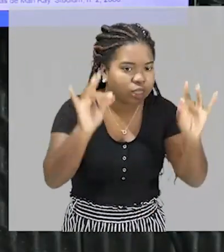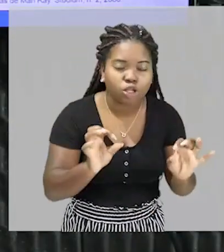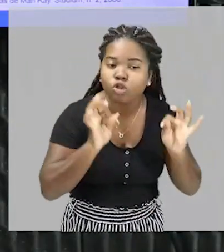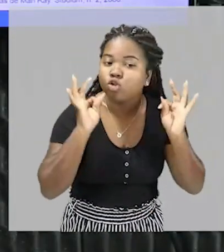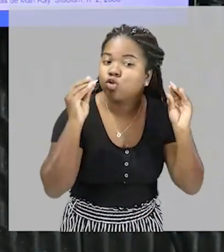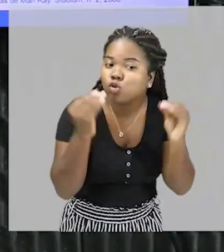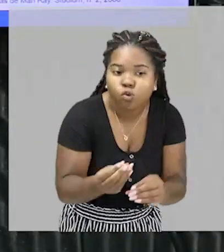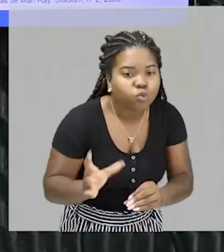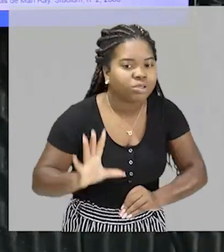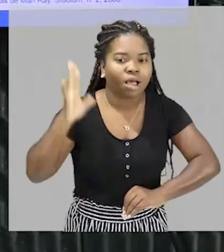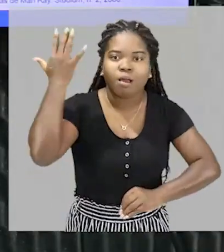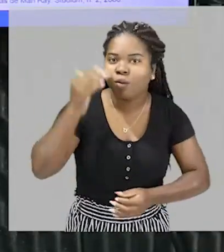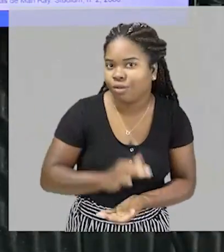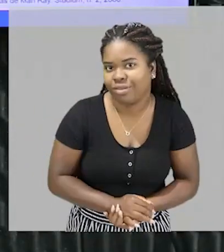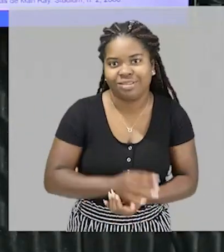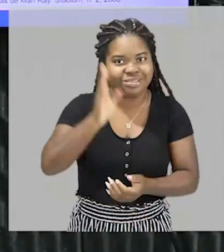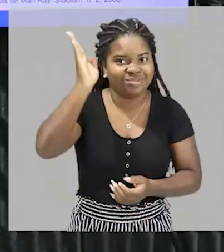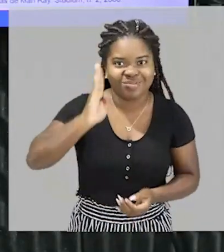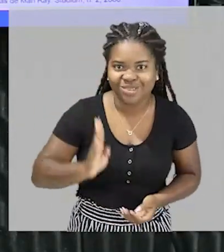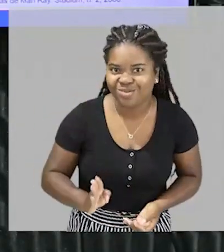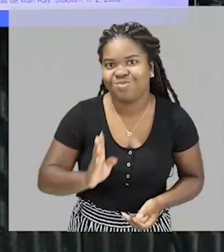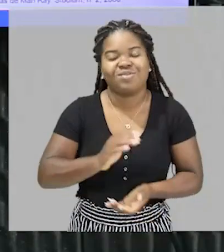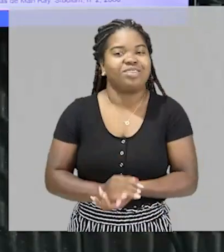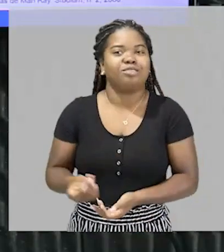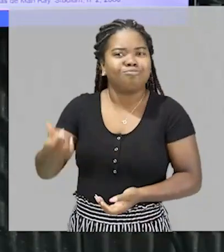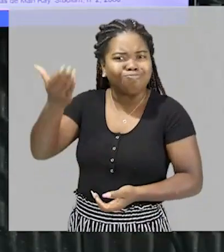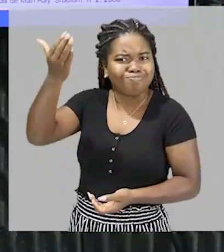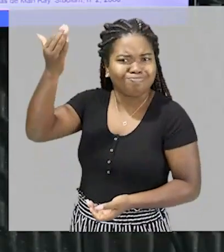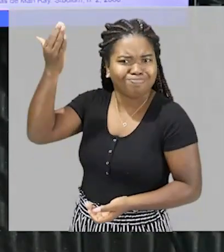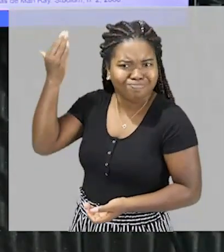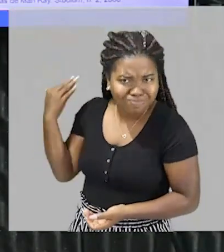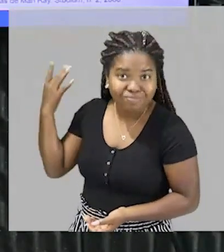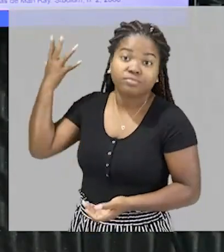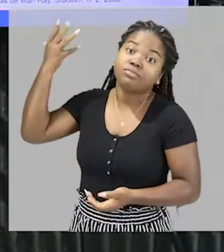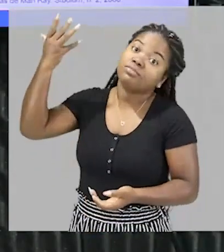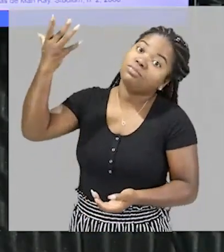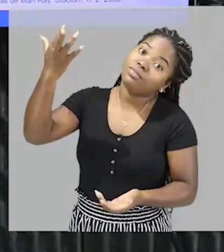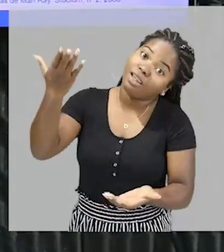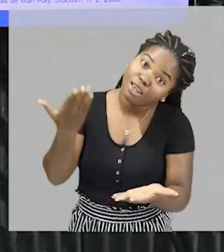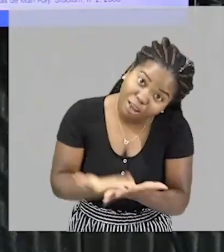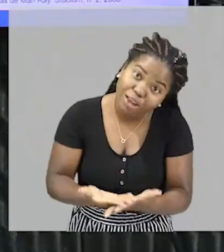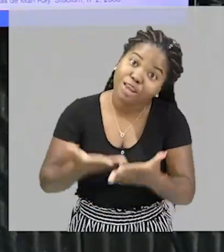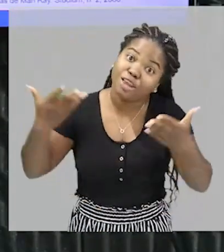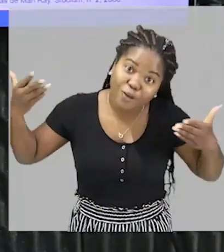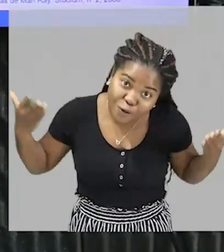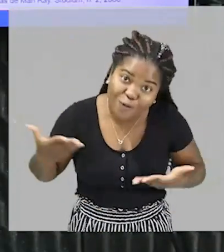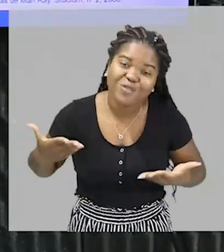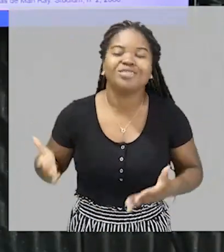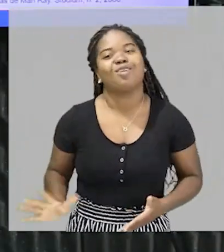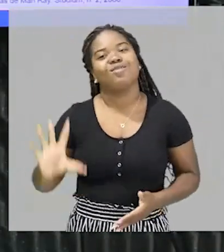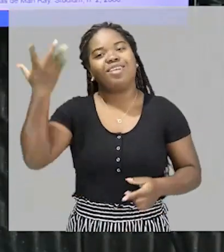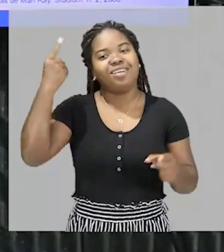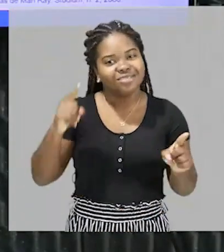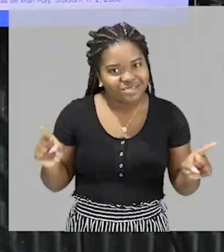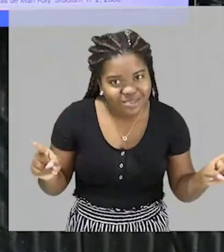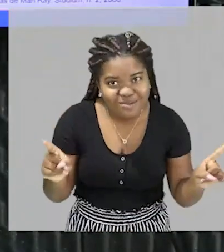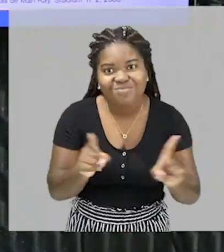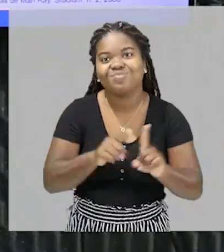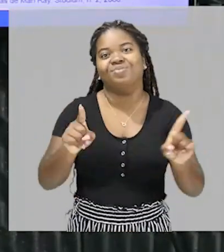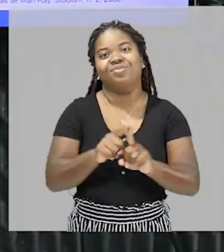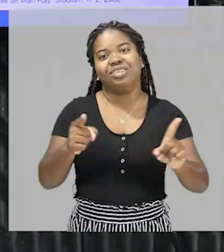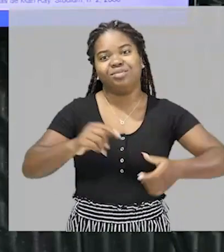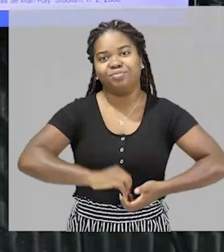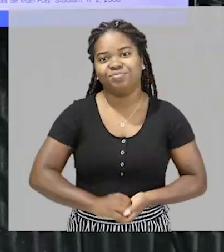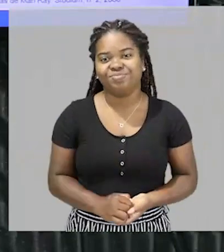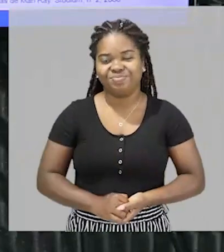situação atual do Brasil há mais de 20 anos atrás e talvez hoje seja literalmente a situação que